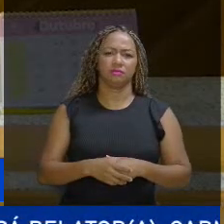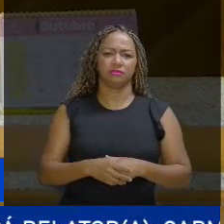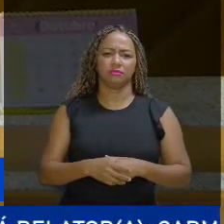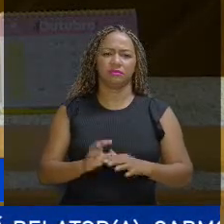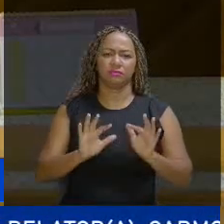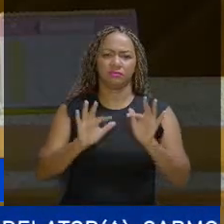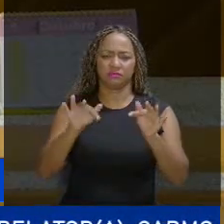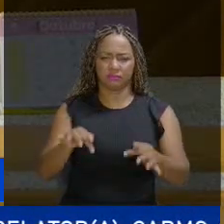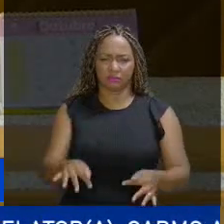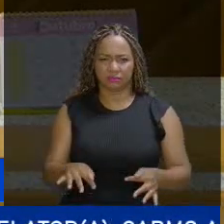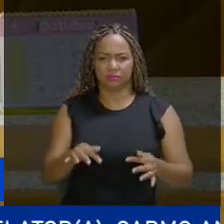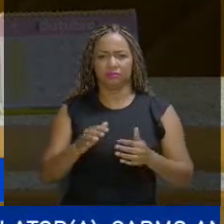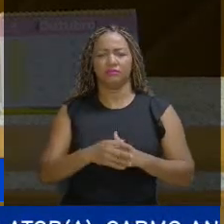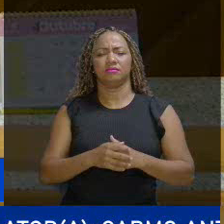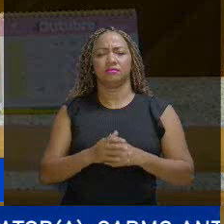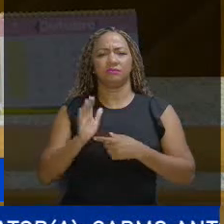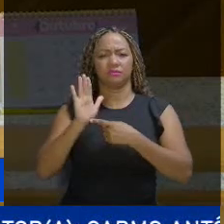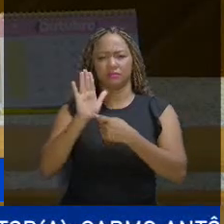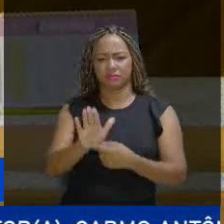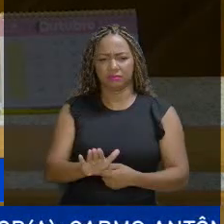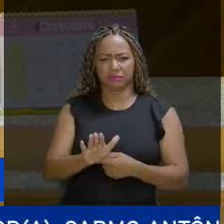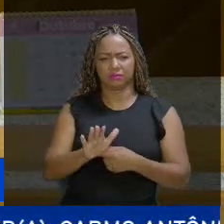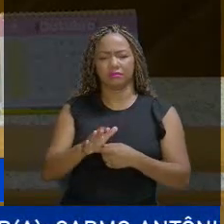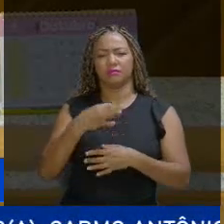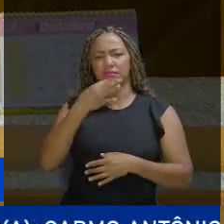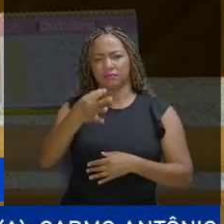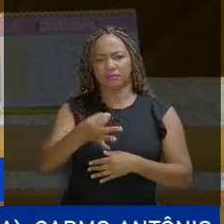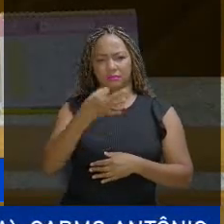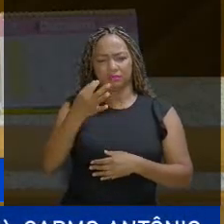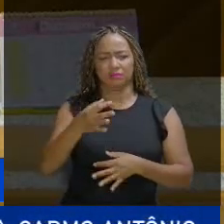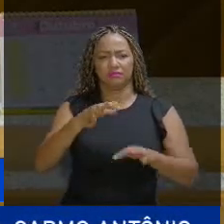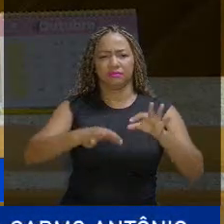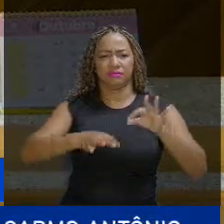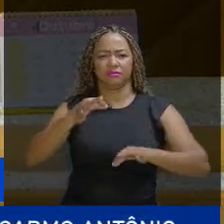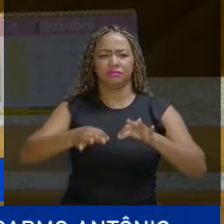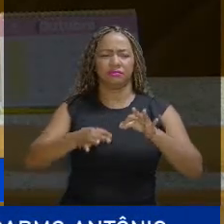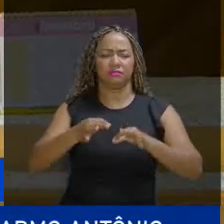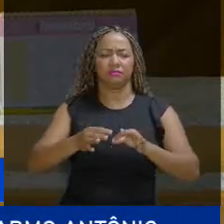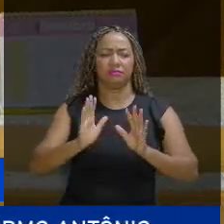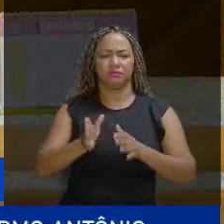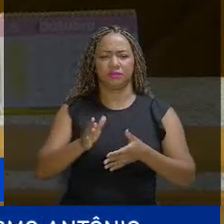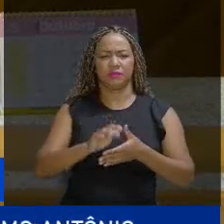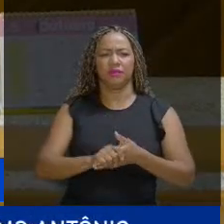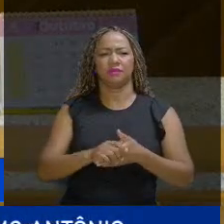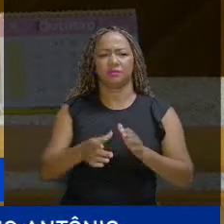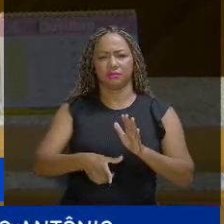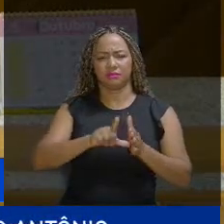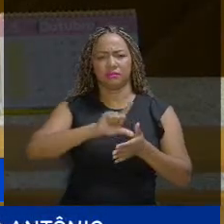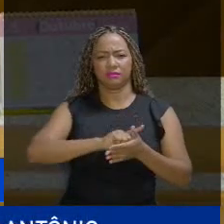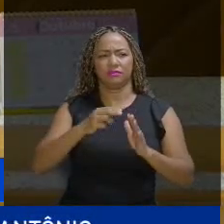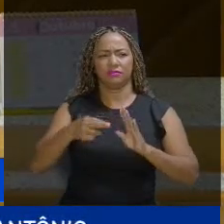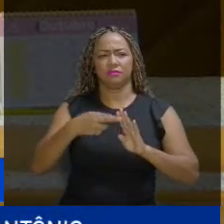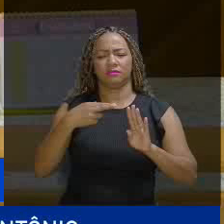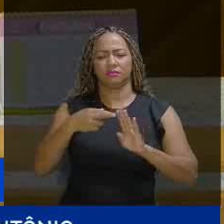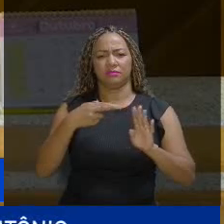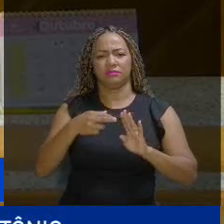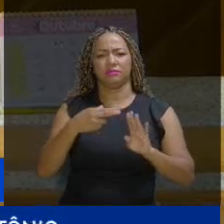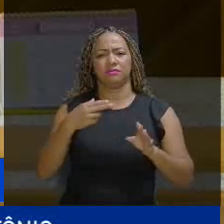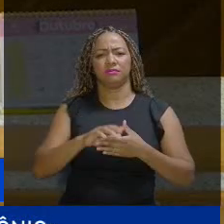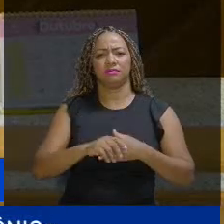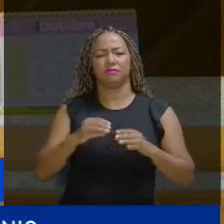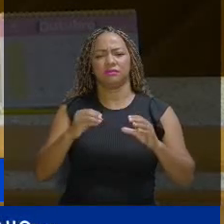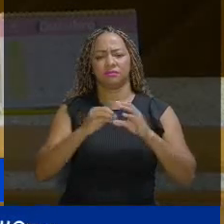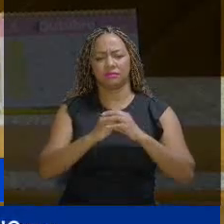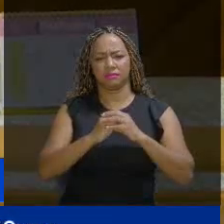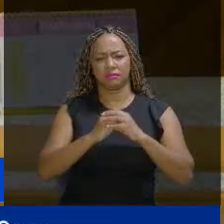2024. Por fim, o impetrante apresentou manifestação e argumentou que o juízo de garantia já havia sido implementado pela resolução